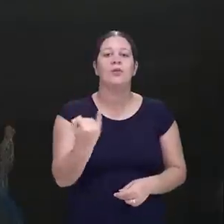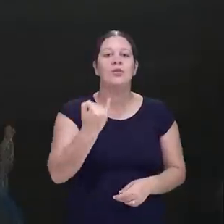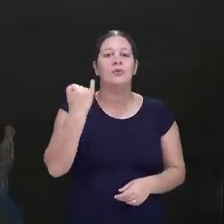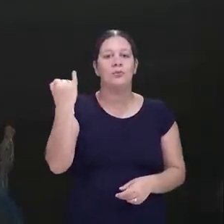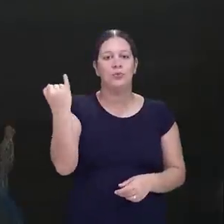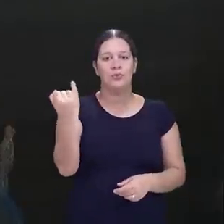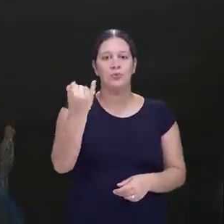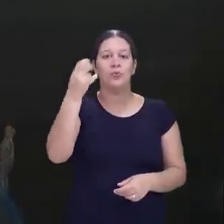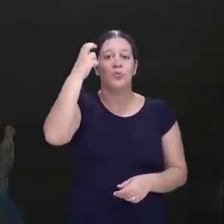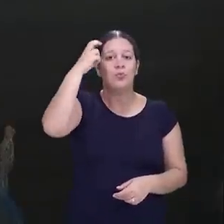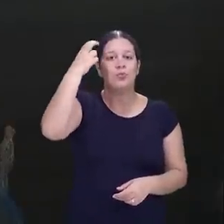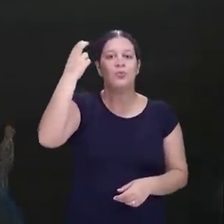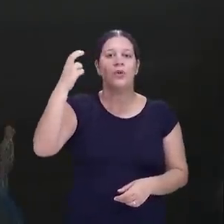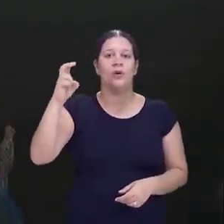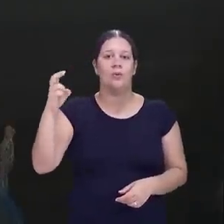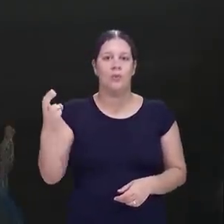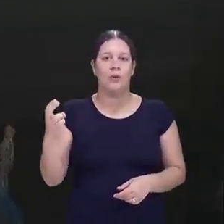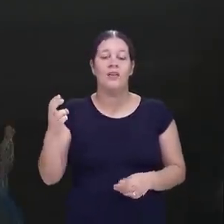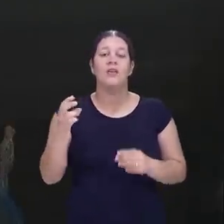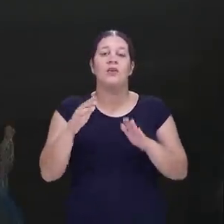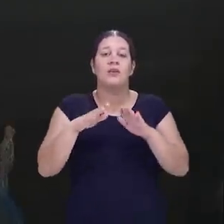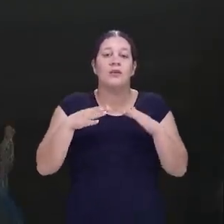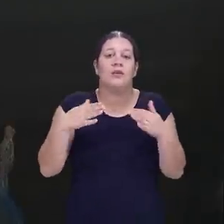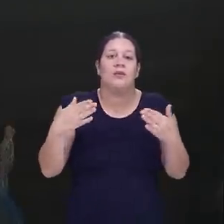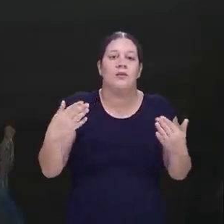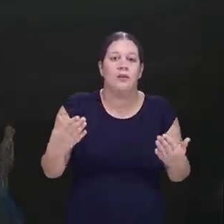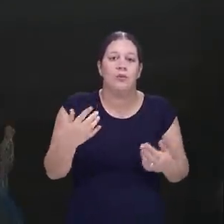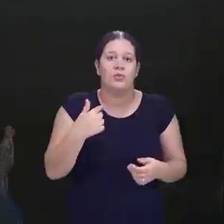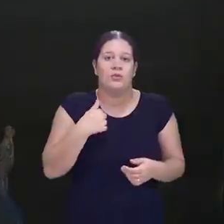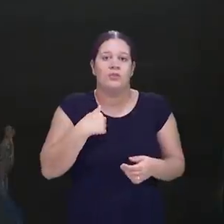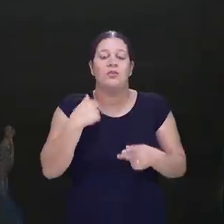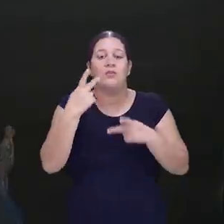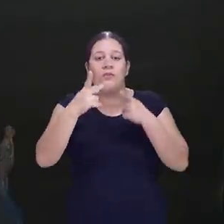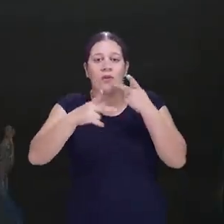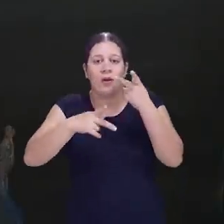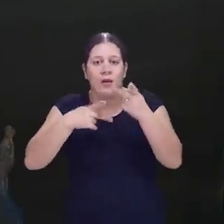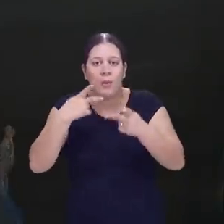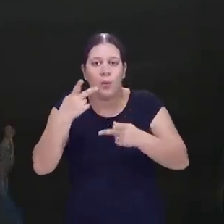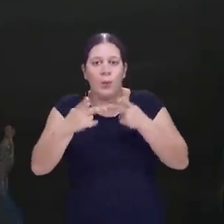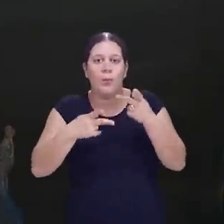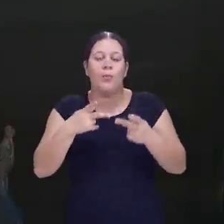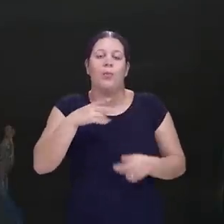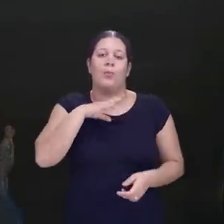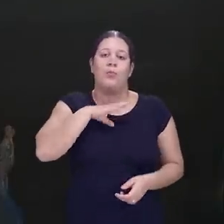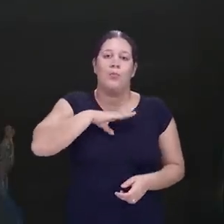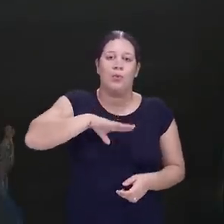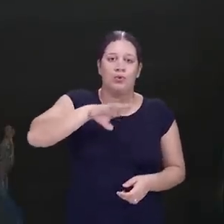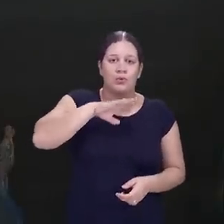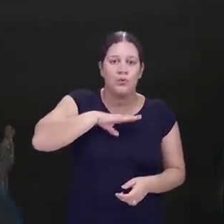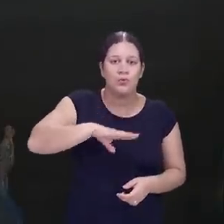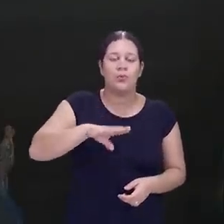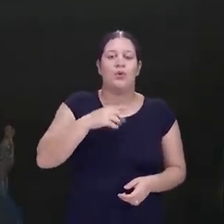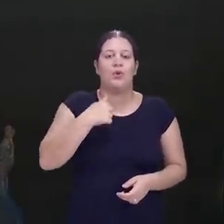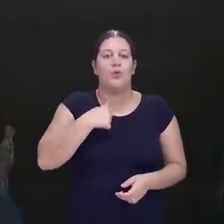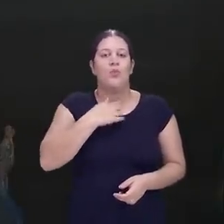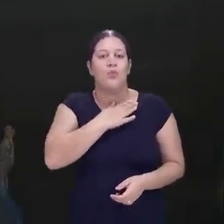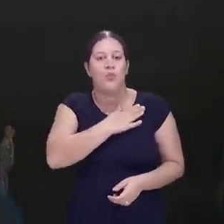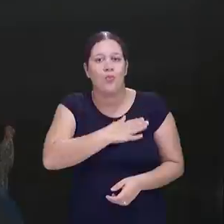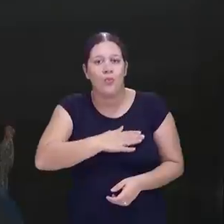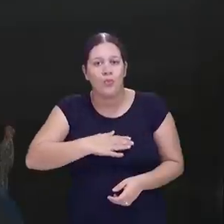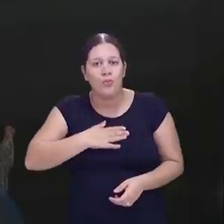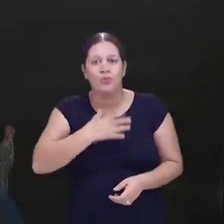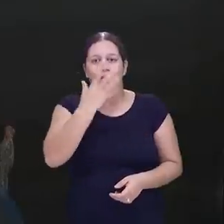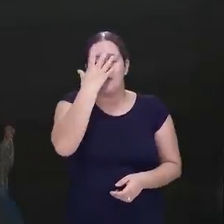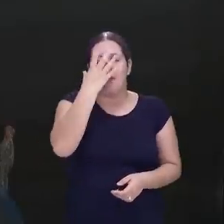a importância da questão cultural. Então, se eu falo o português, eu gosto de